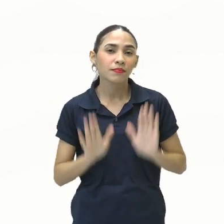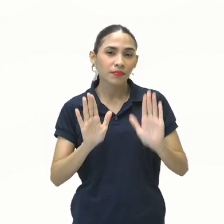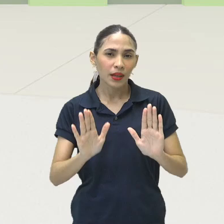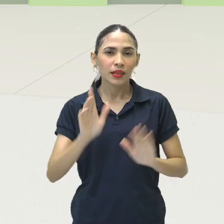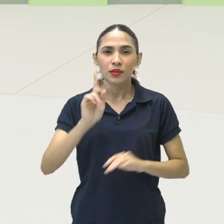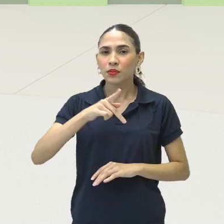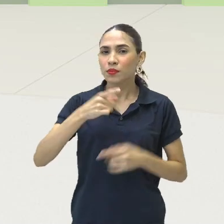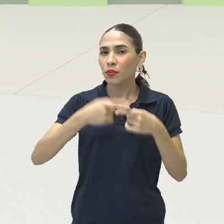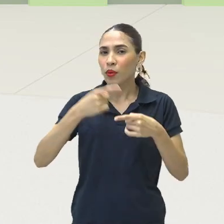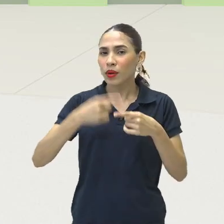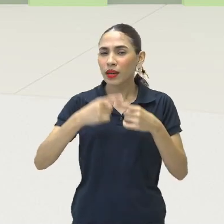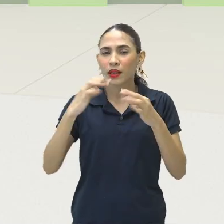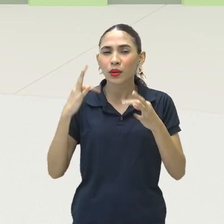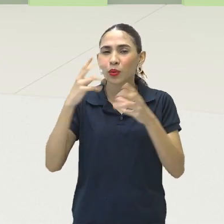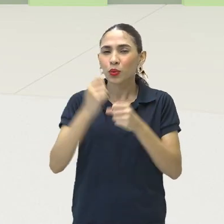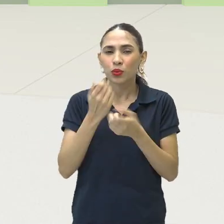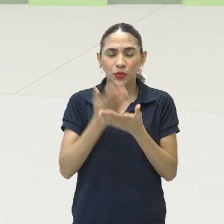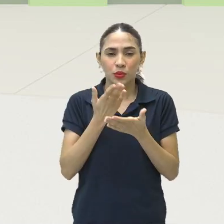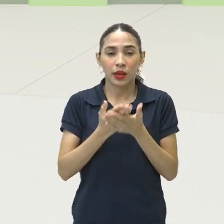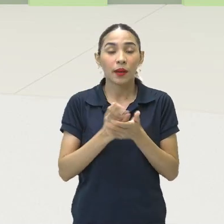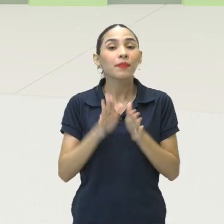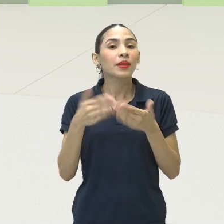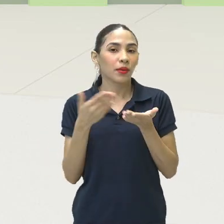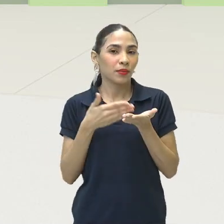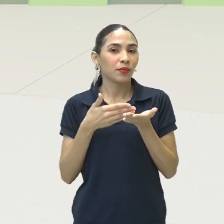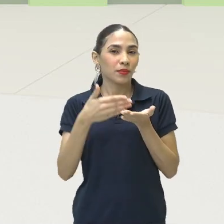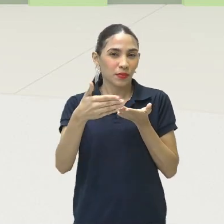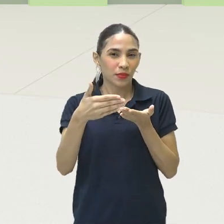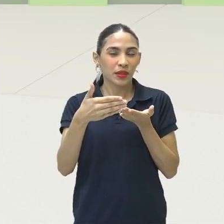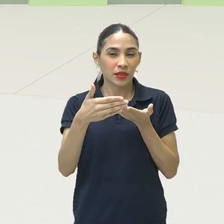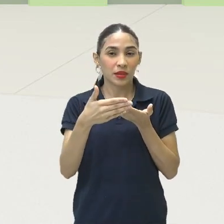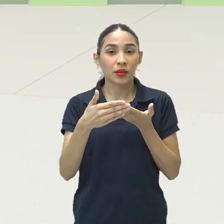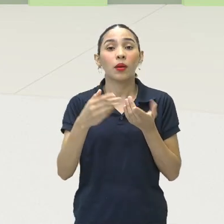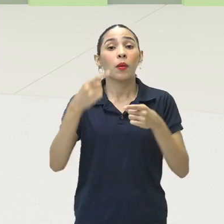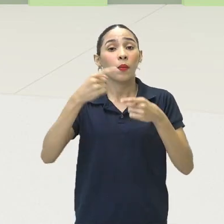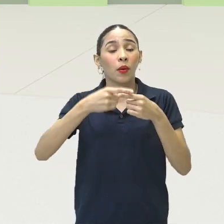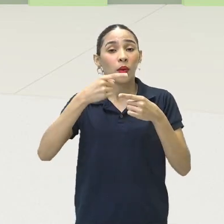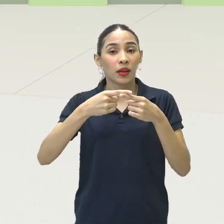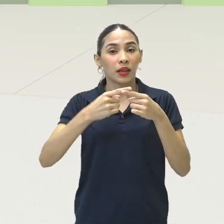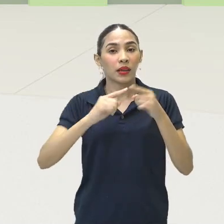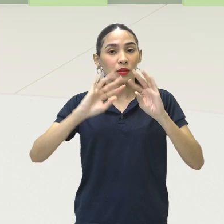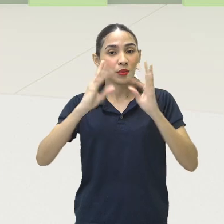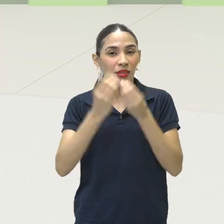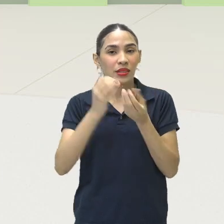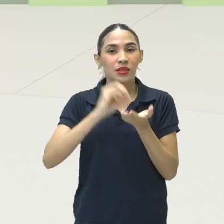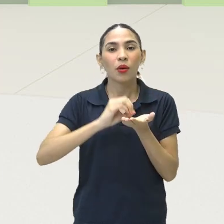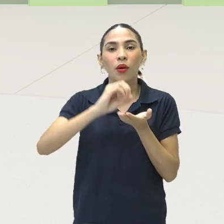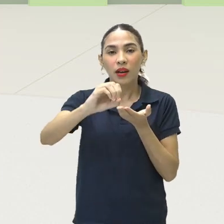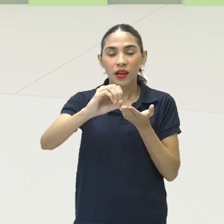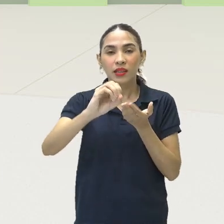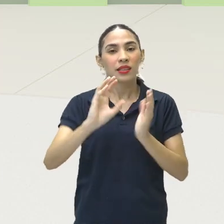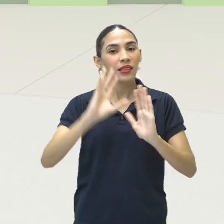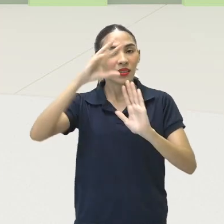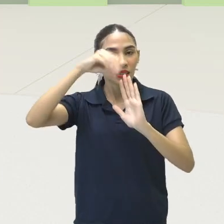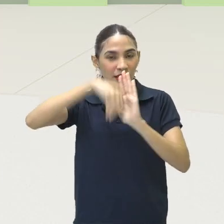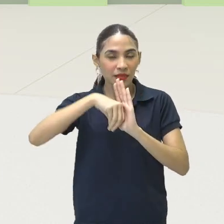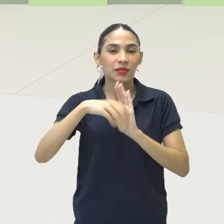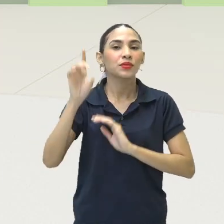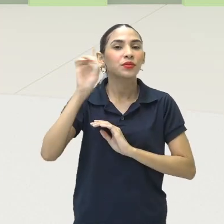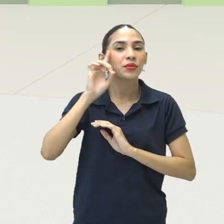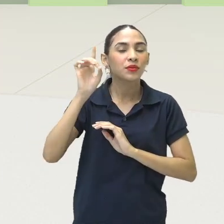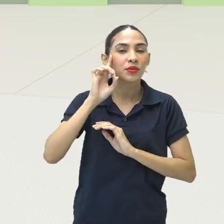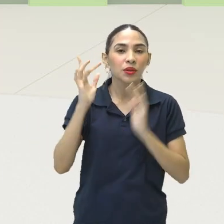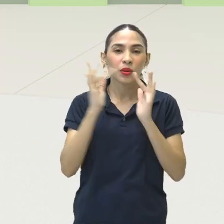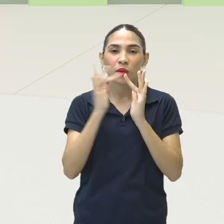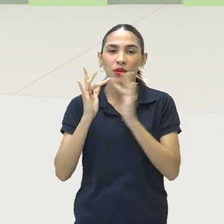que a gente estuda tudo isso, né? Como eu mostrei no início da aula. Porque os compostos orgânicos, eles estão presentes no nosso dia a